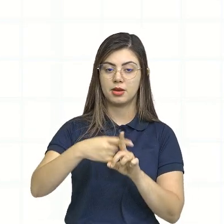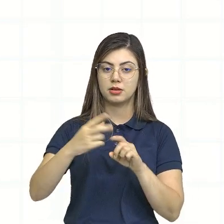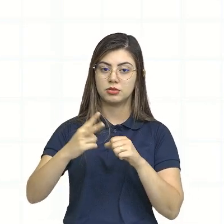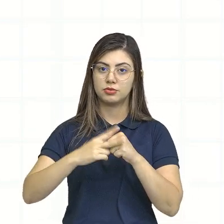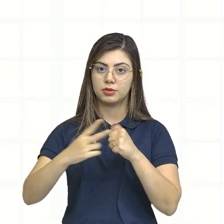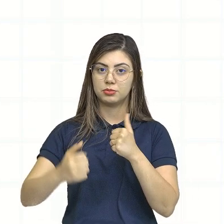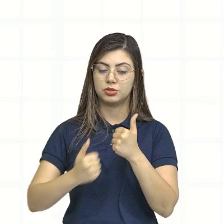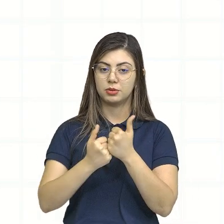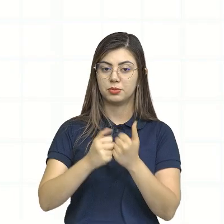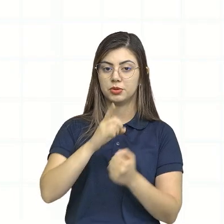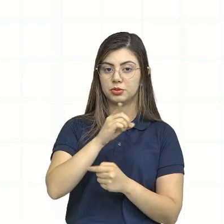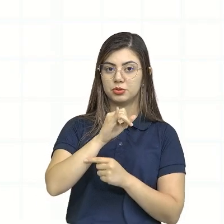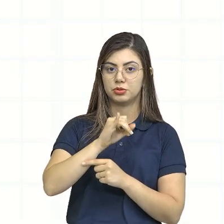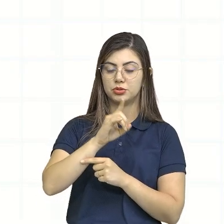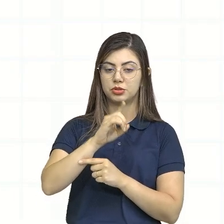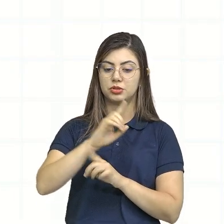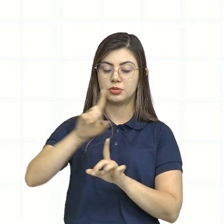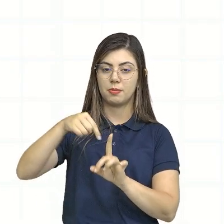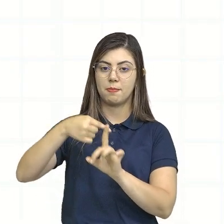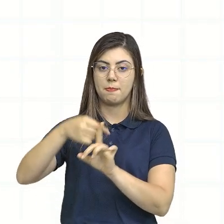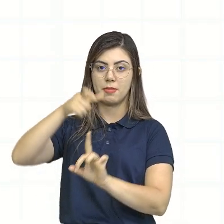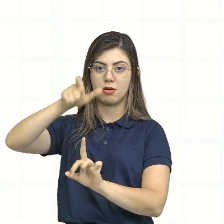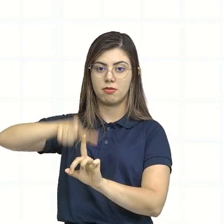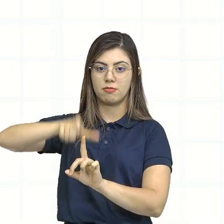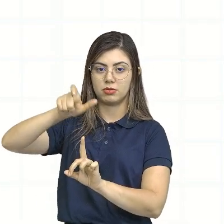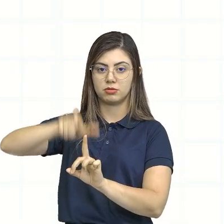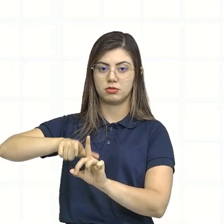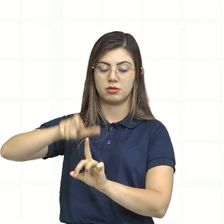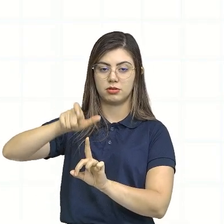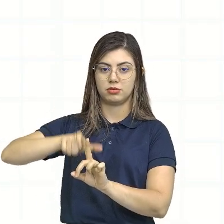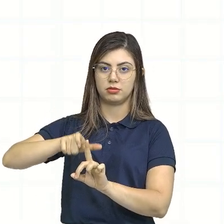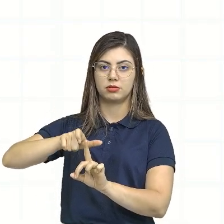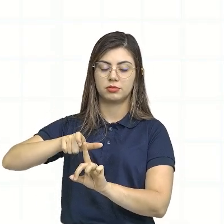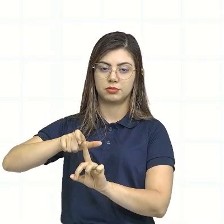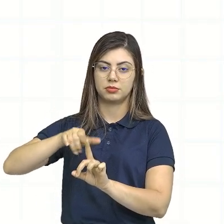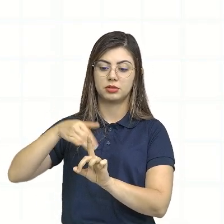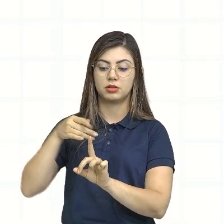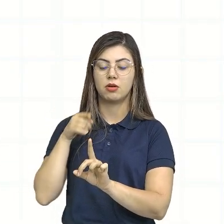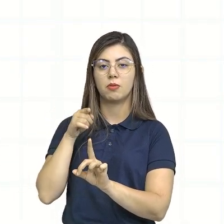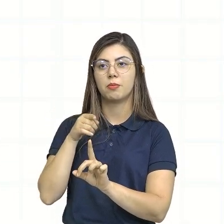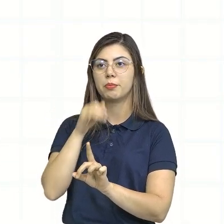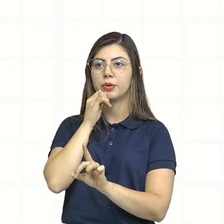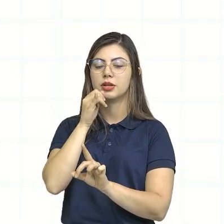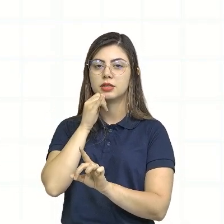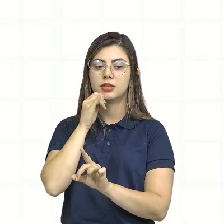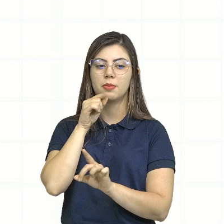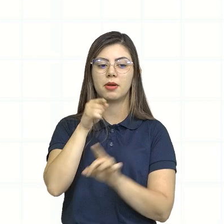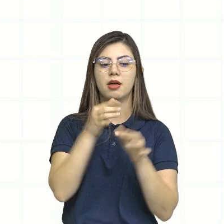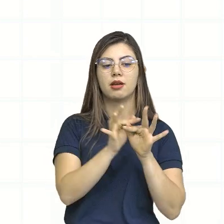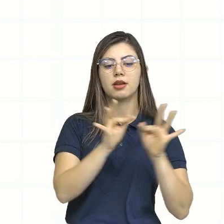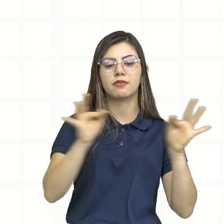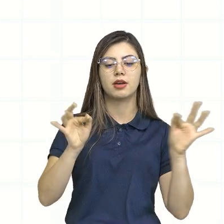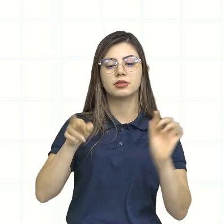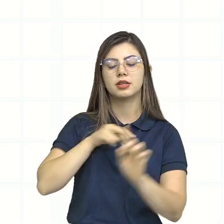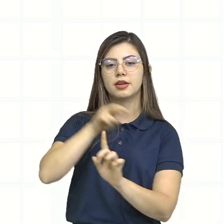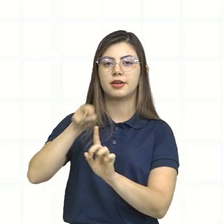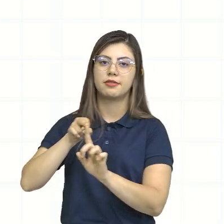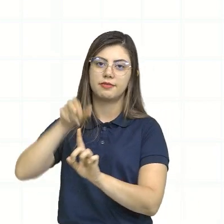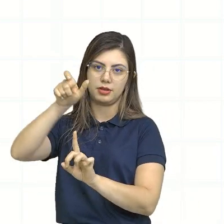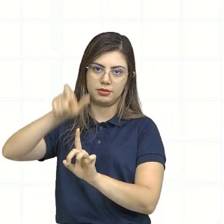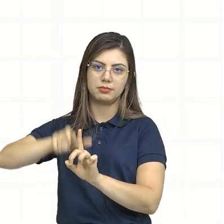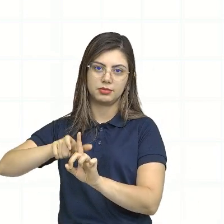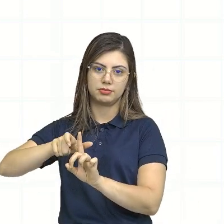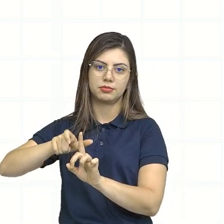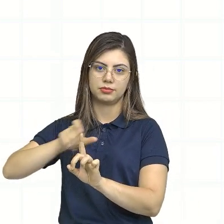um sujeito? Sujeito, gente, é de quem eu falo ou daquilo que eu falo dentro daquele contexto ali,